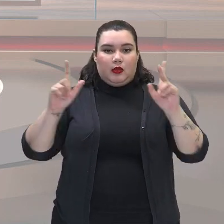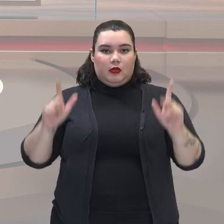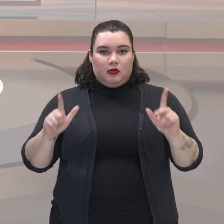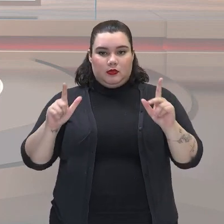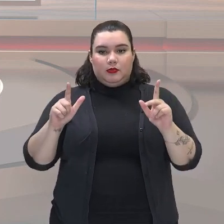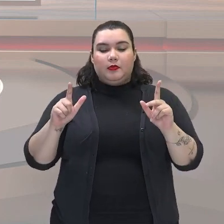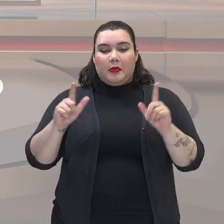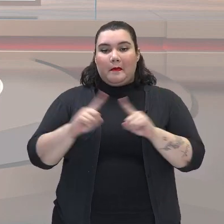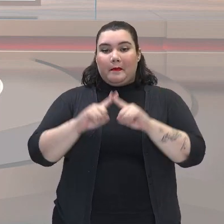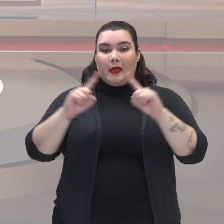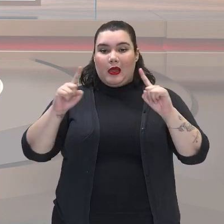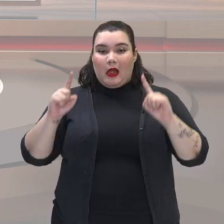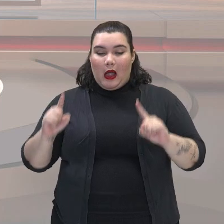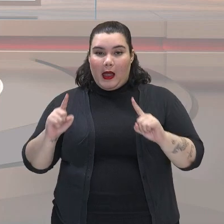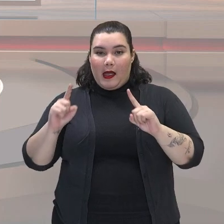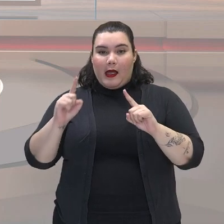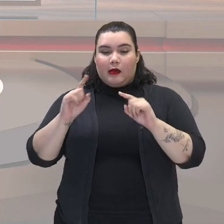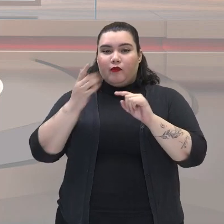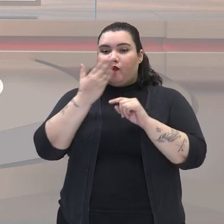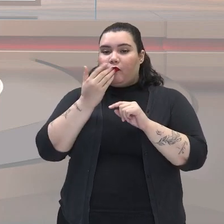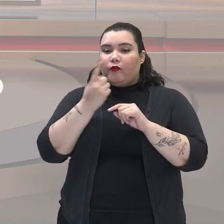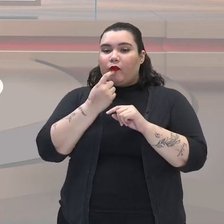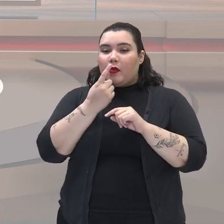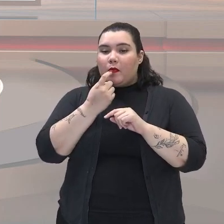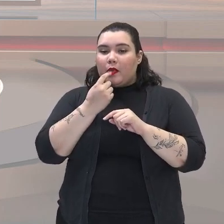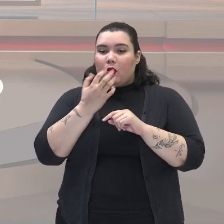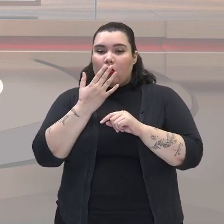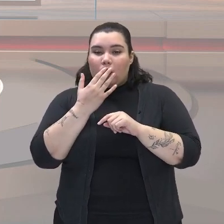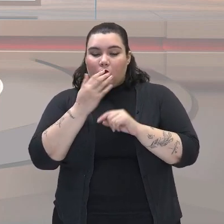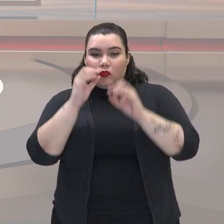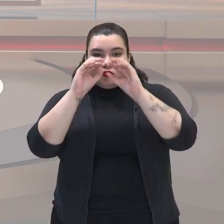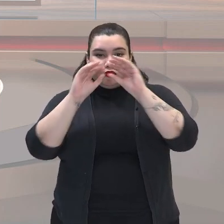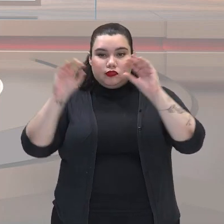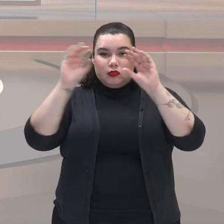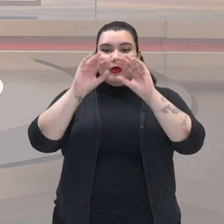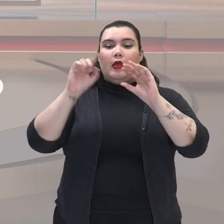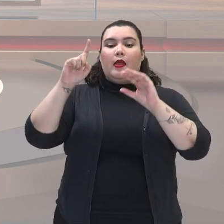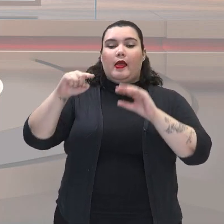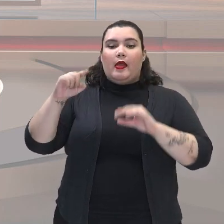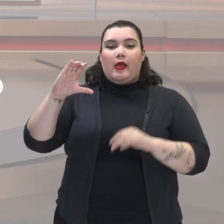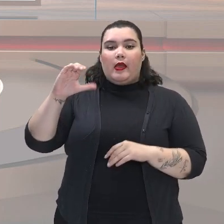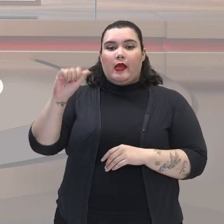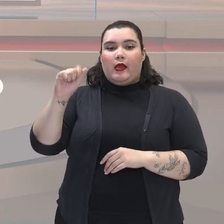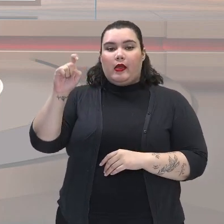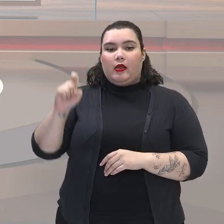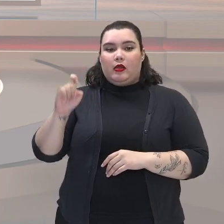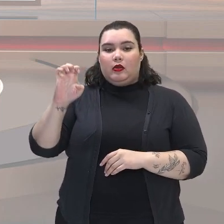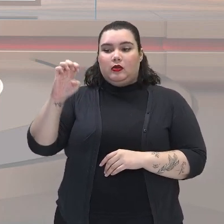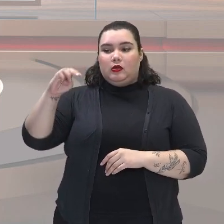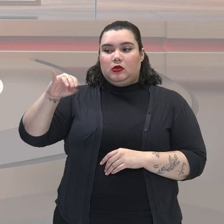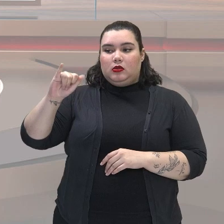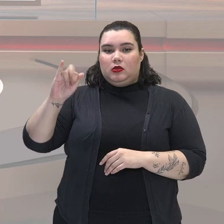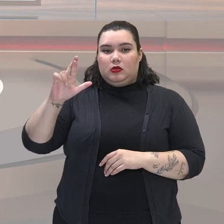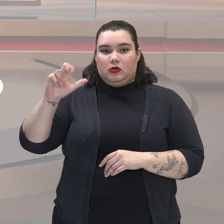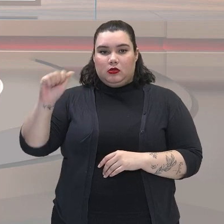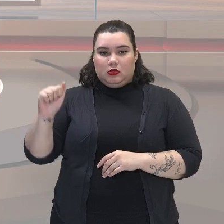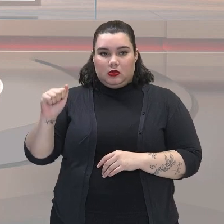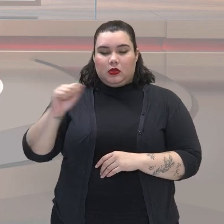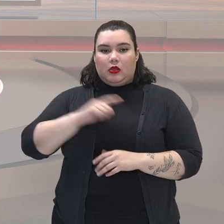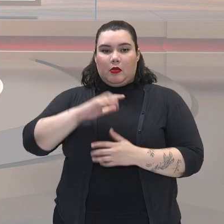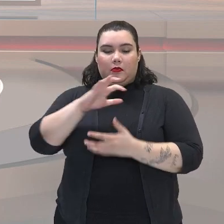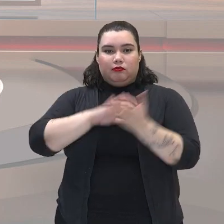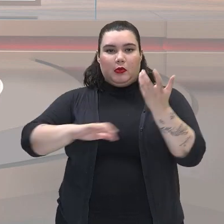Paquistão. No entanto, lá em cima, ali de vermelho, nós vamos ter a região da Caxemira, que vai estar no centro de um conflito